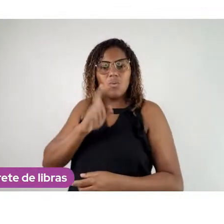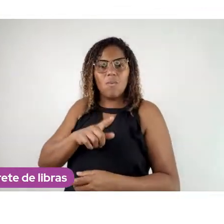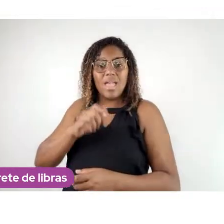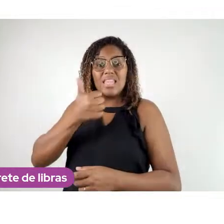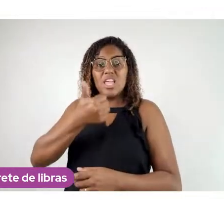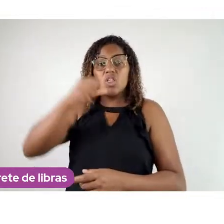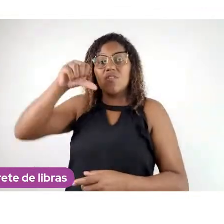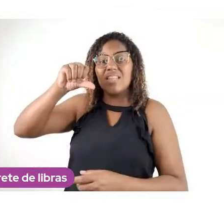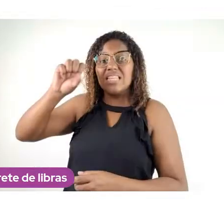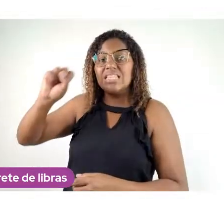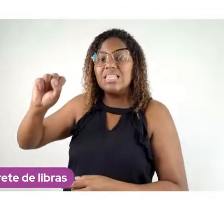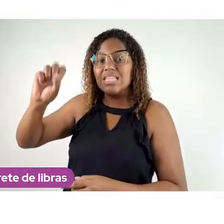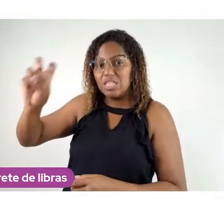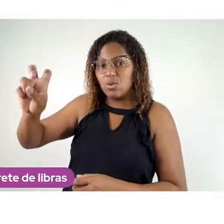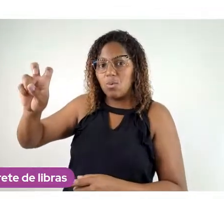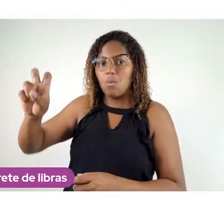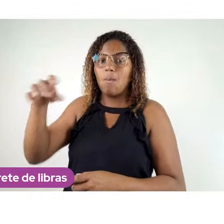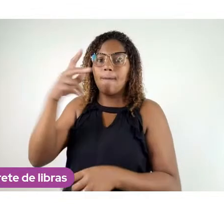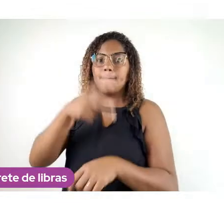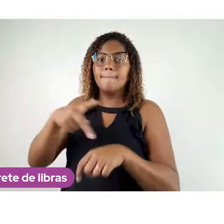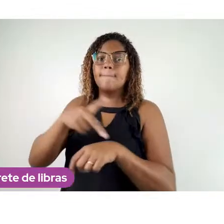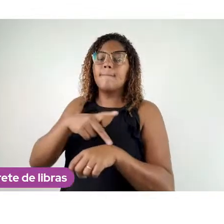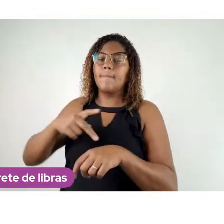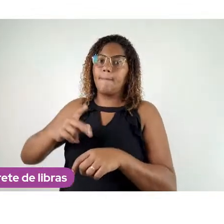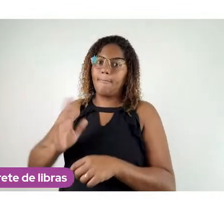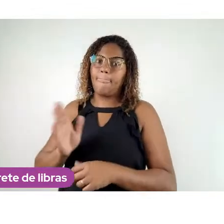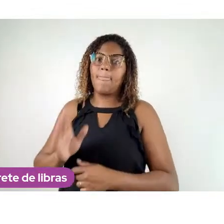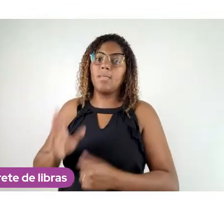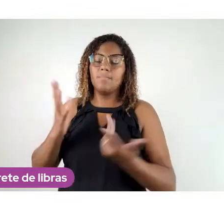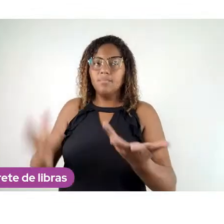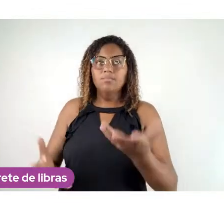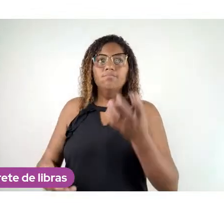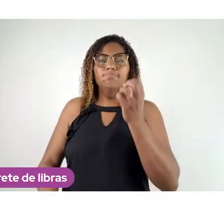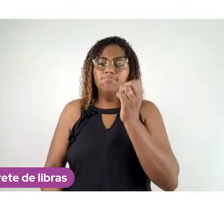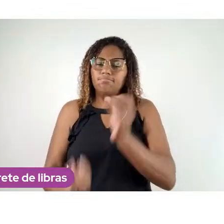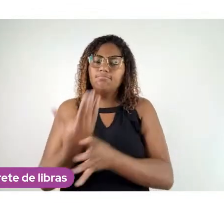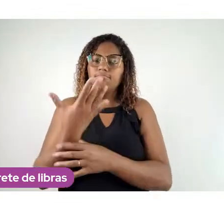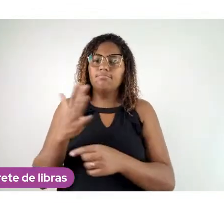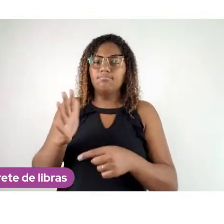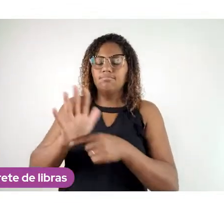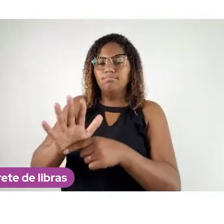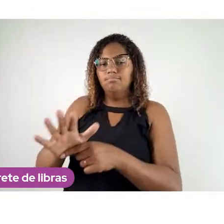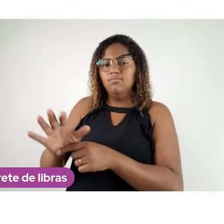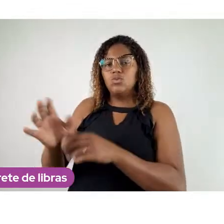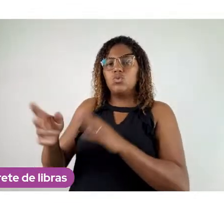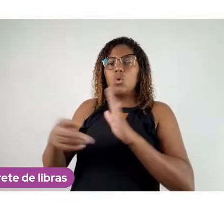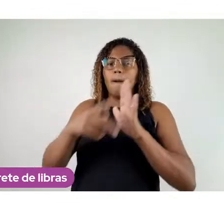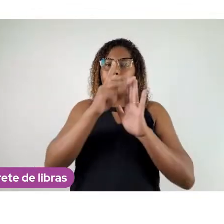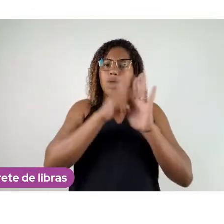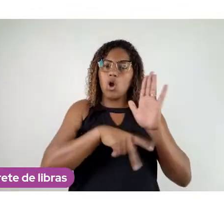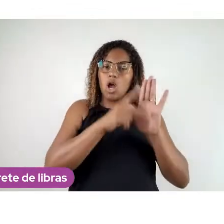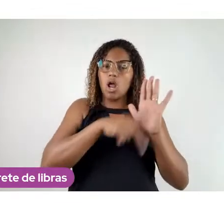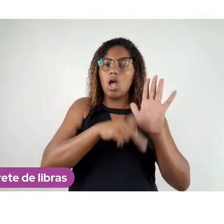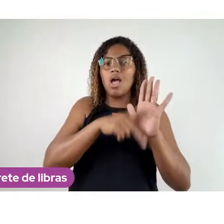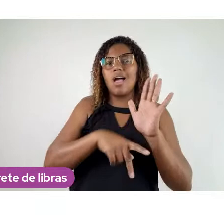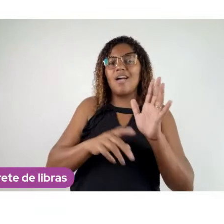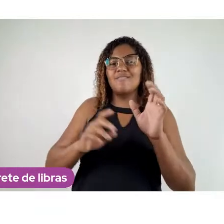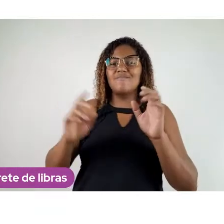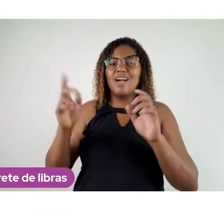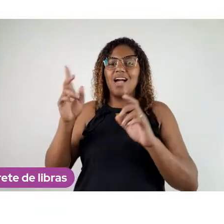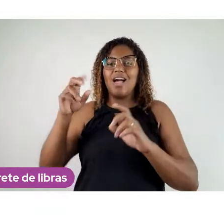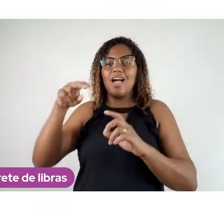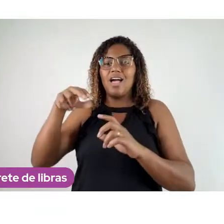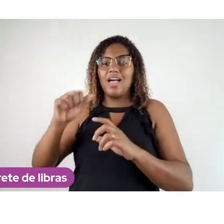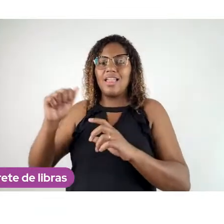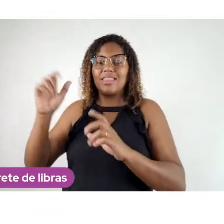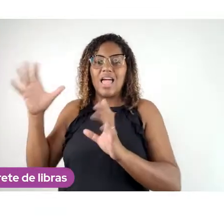né? Então, foi criado com a ajuda do Programa das Nações Unidas para o Ambiente, o Glauco falou